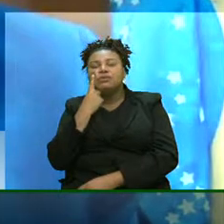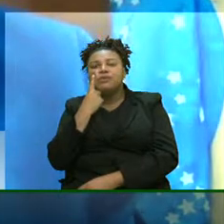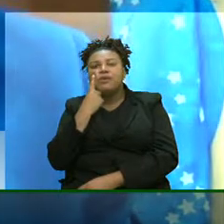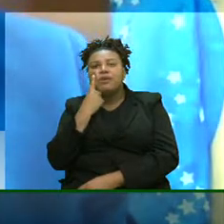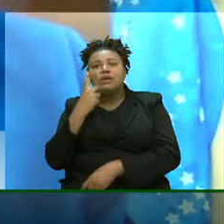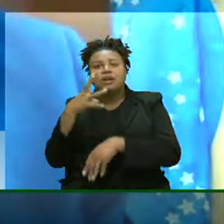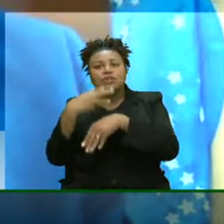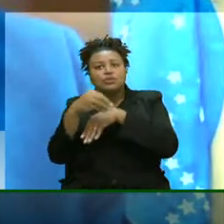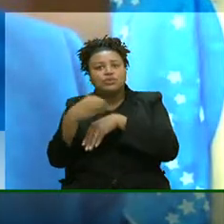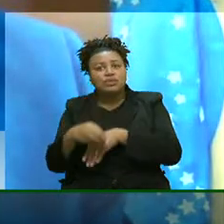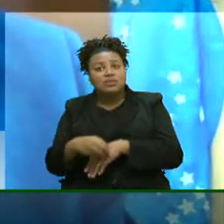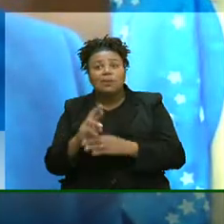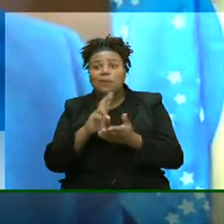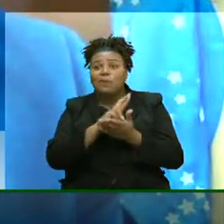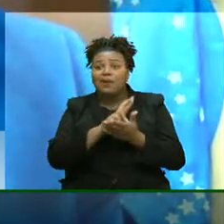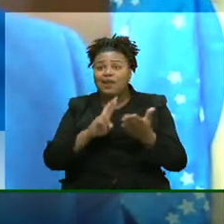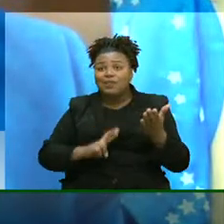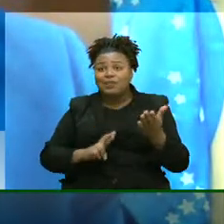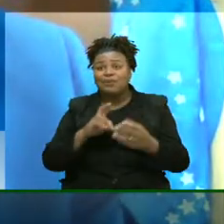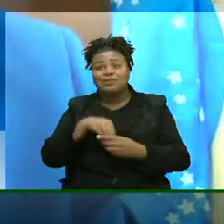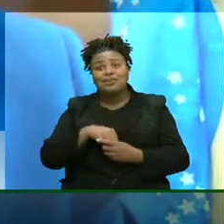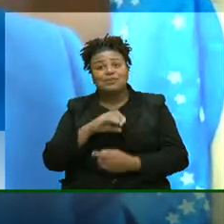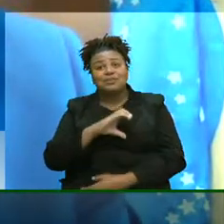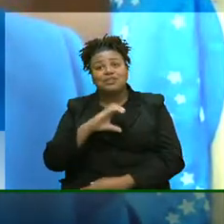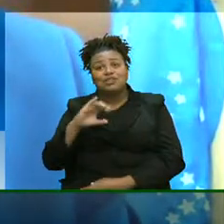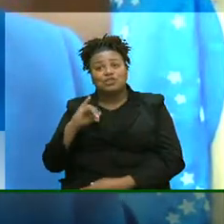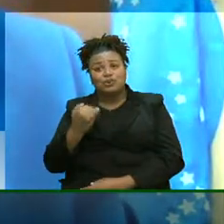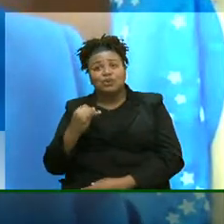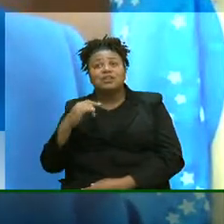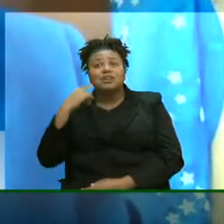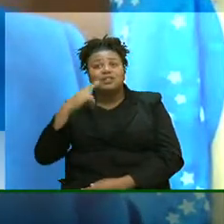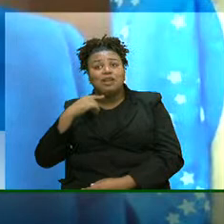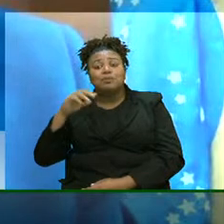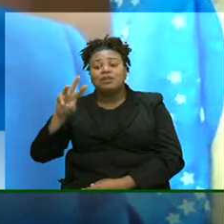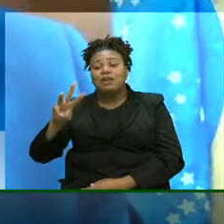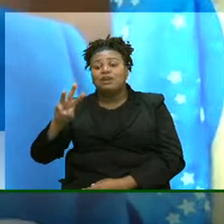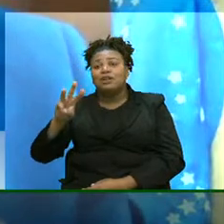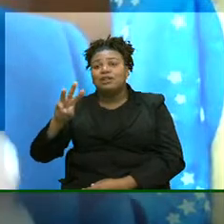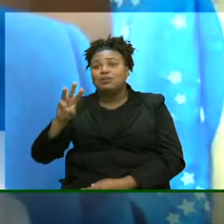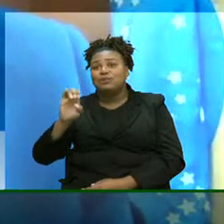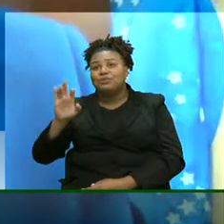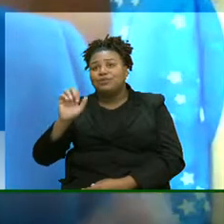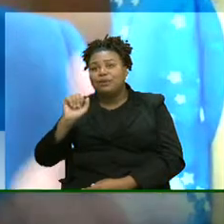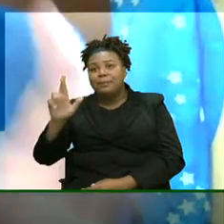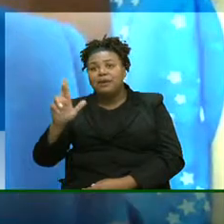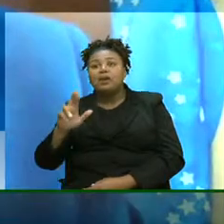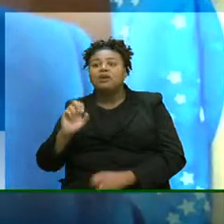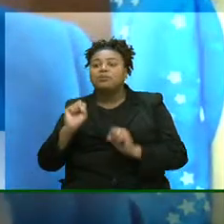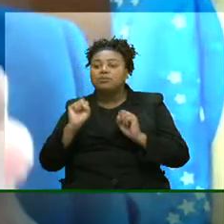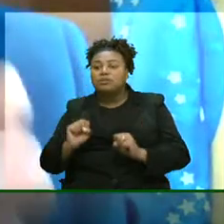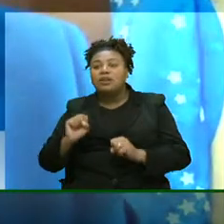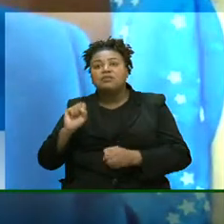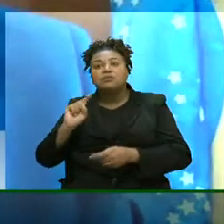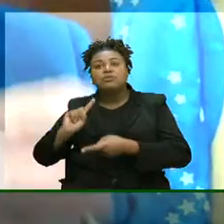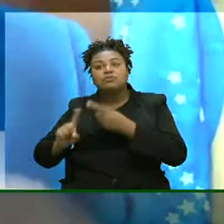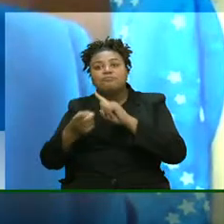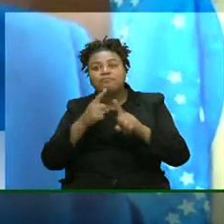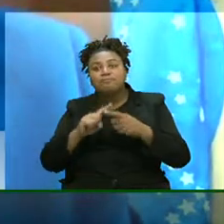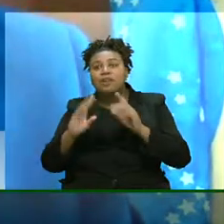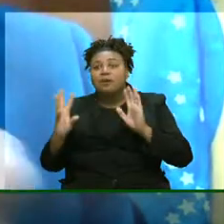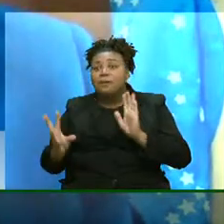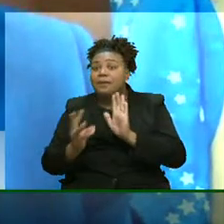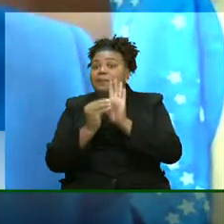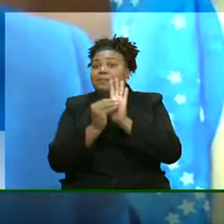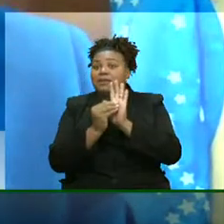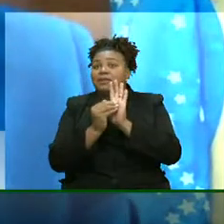a sugestão do relator na CCJ, deputado Elton Weber, que nós pudéssemos construir uma emenda